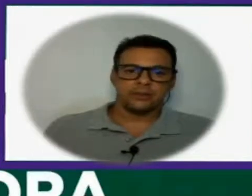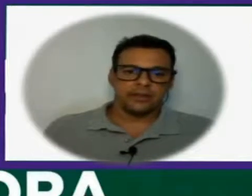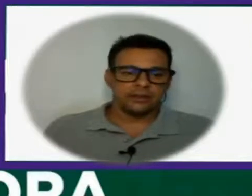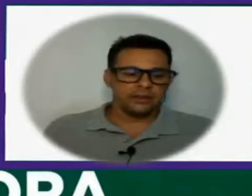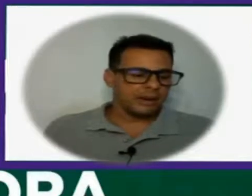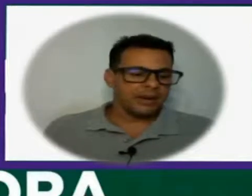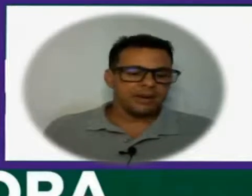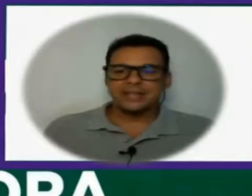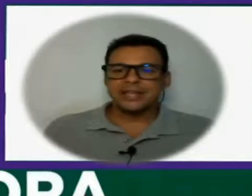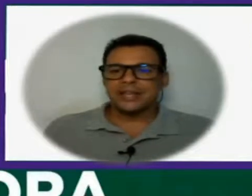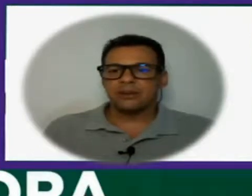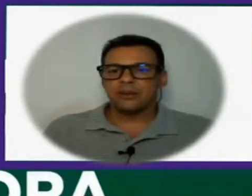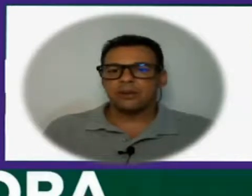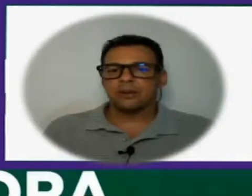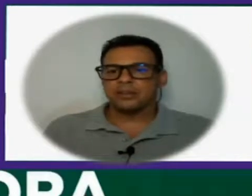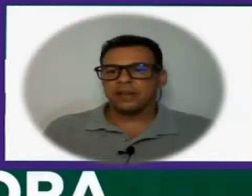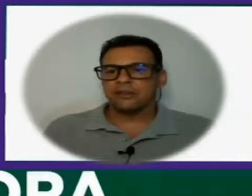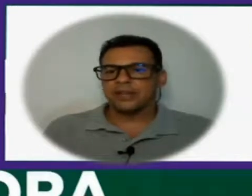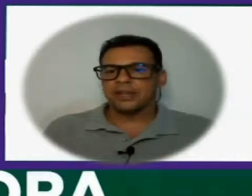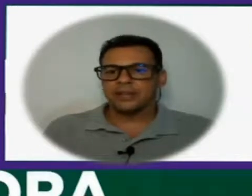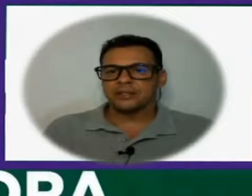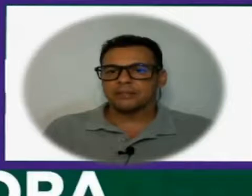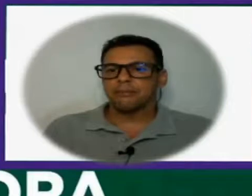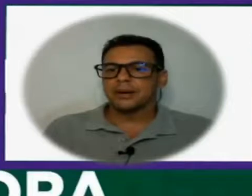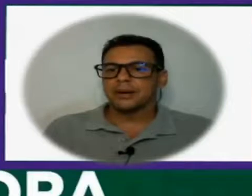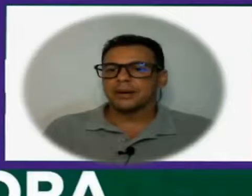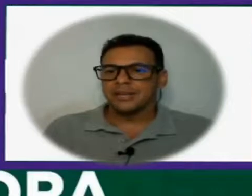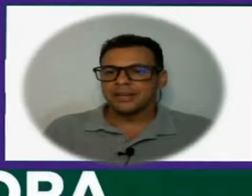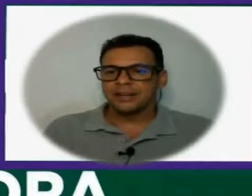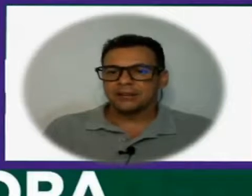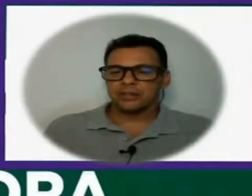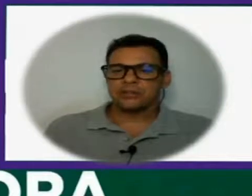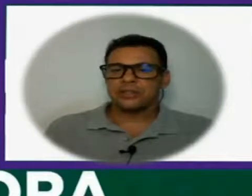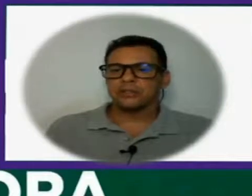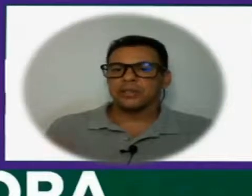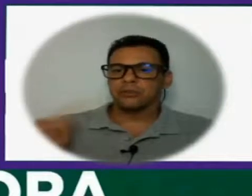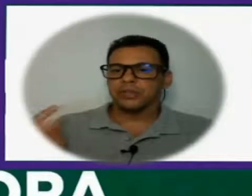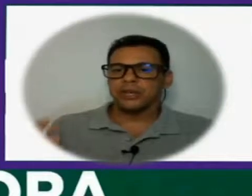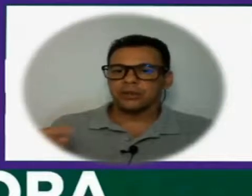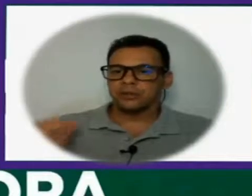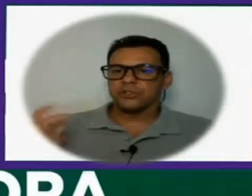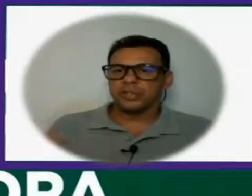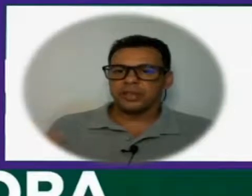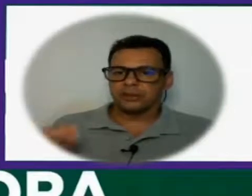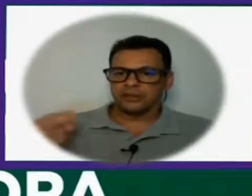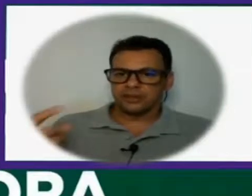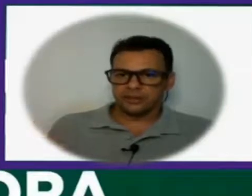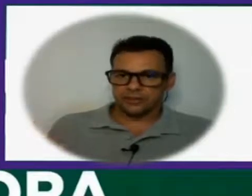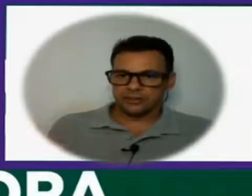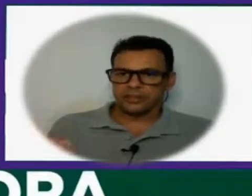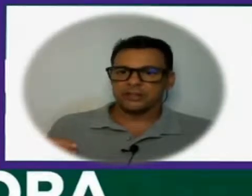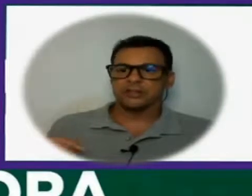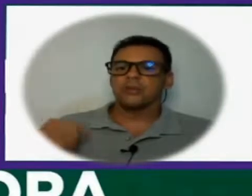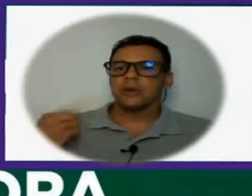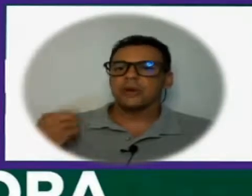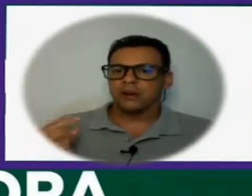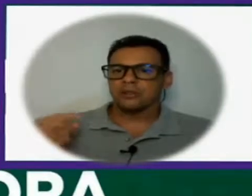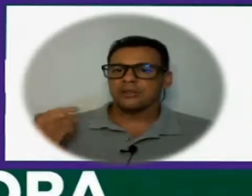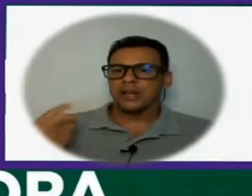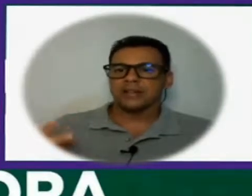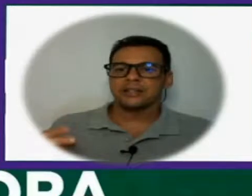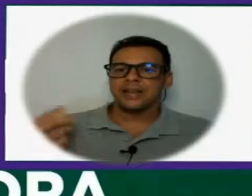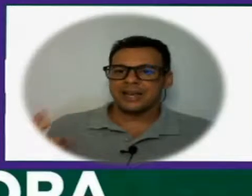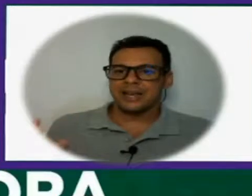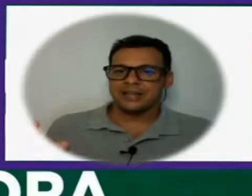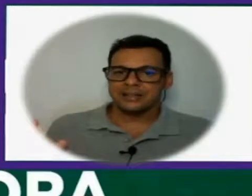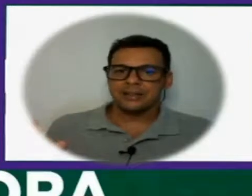Ok? A palavra dinheiro É incontável Em inglês Money Você não diz Eu tenho um dinheiro Dois dinheiros Três dinheiros Você diz Eu tenho um real